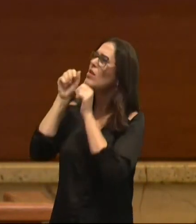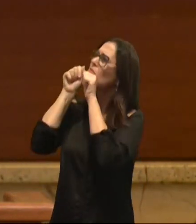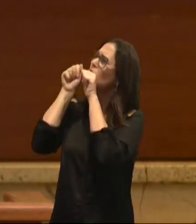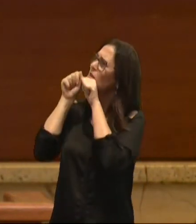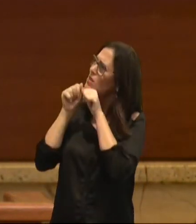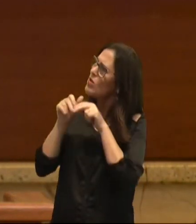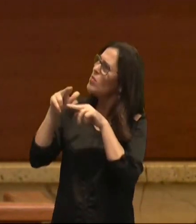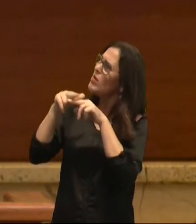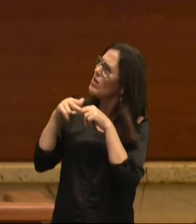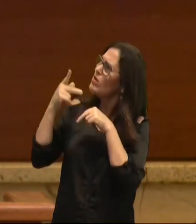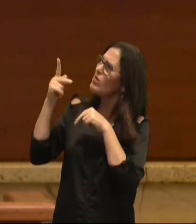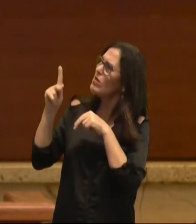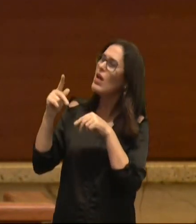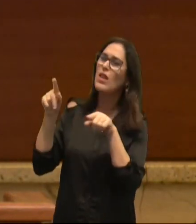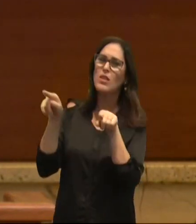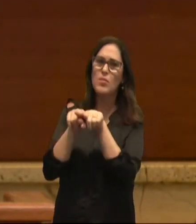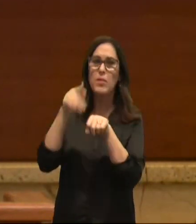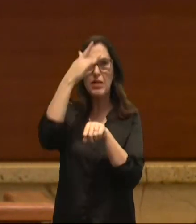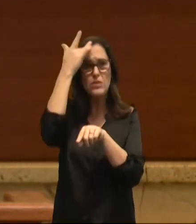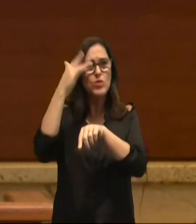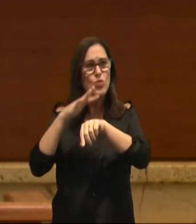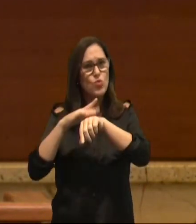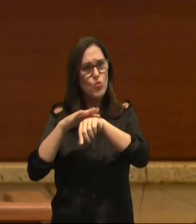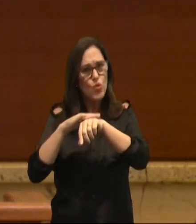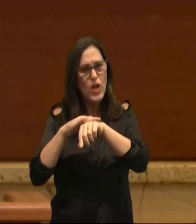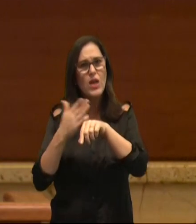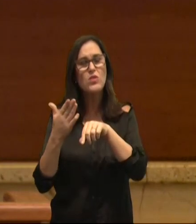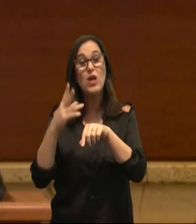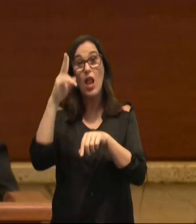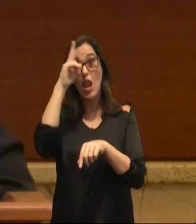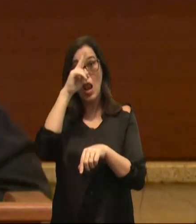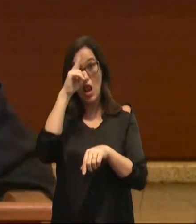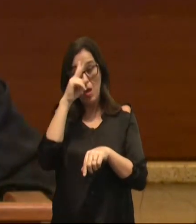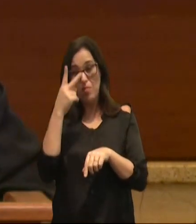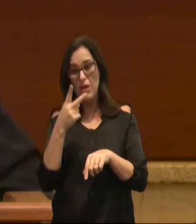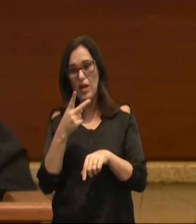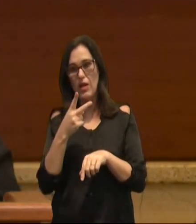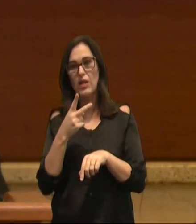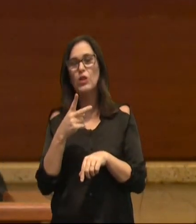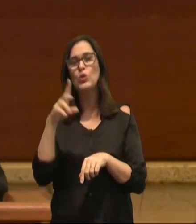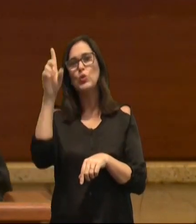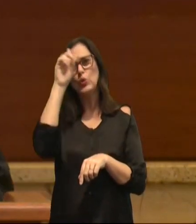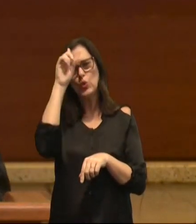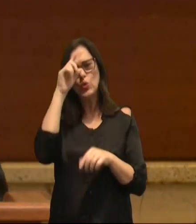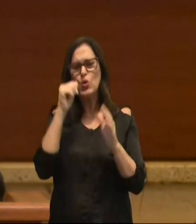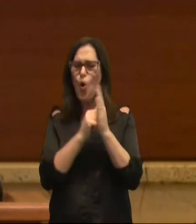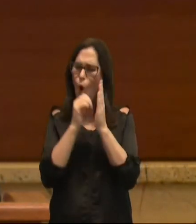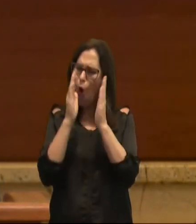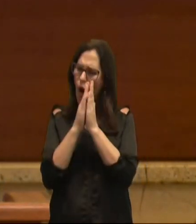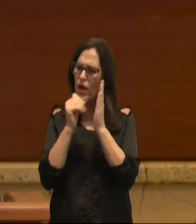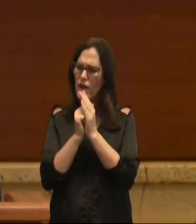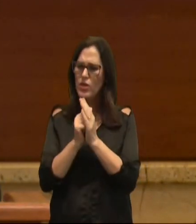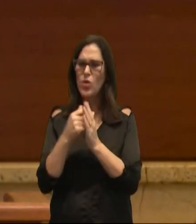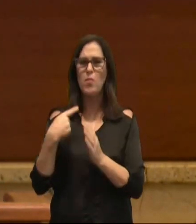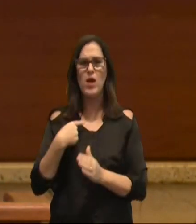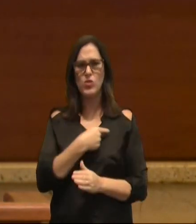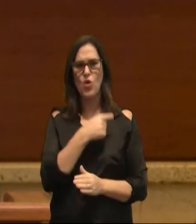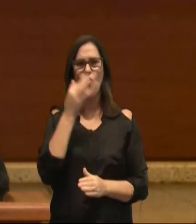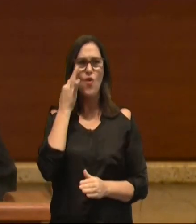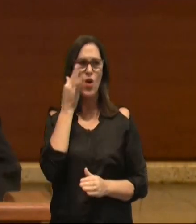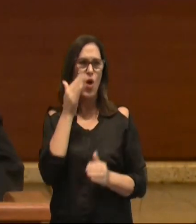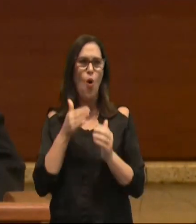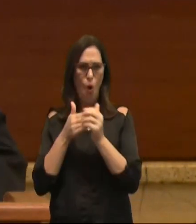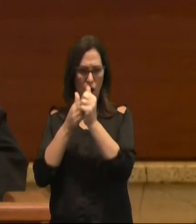bênçãos, também pelos enfermos. Queremos lembrar que a igreja todos os dias está orando, Pastor Francisco na direção